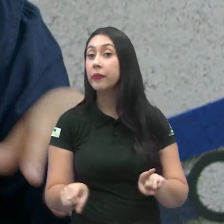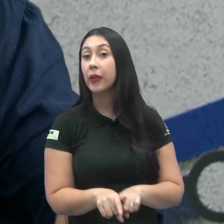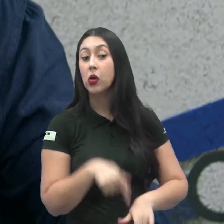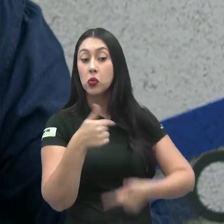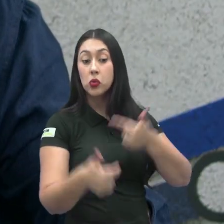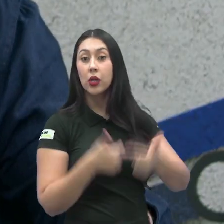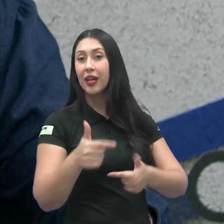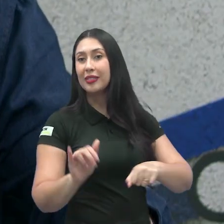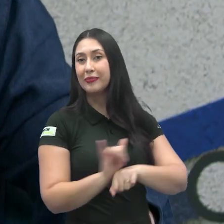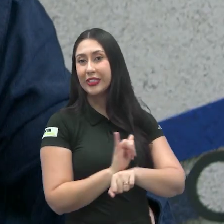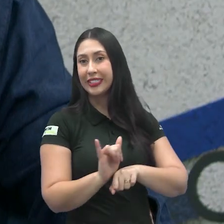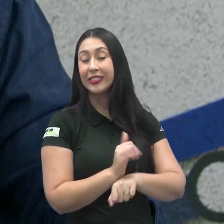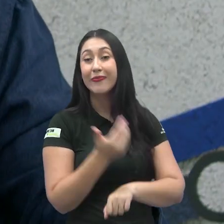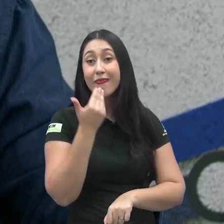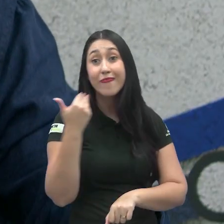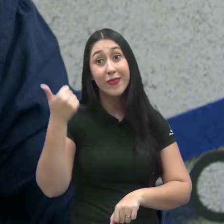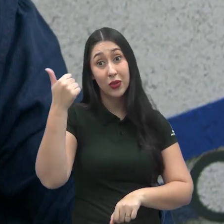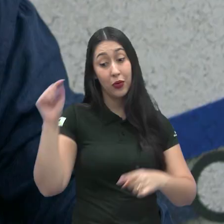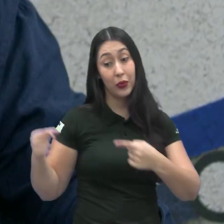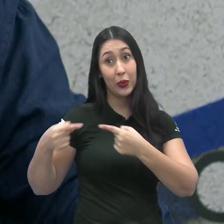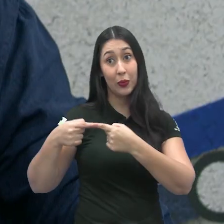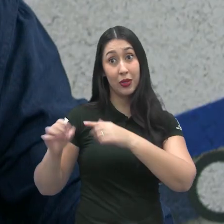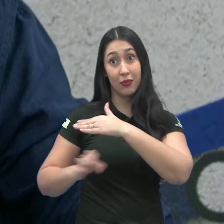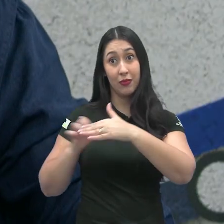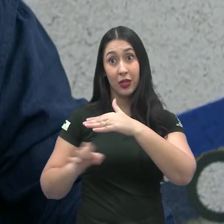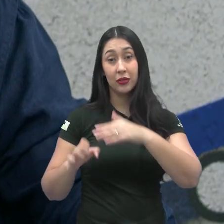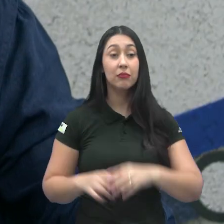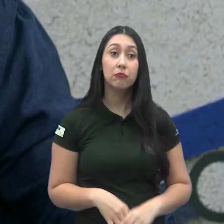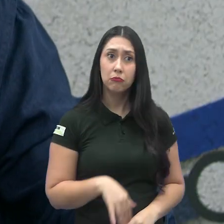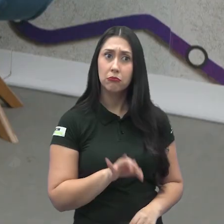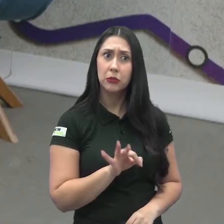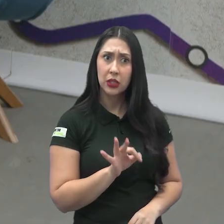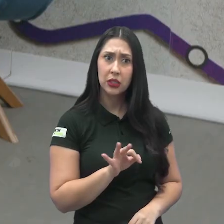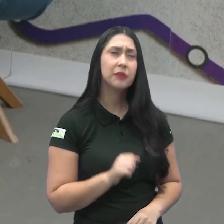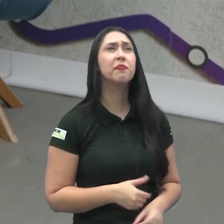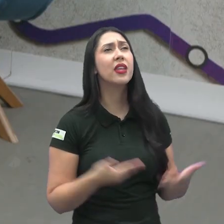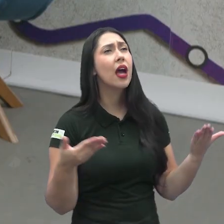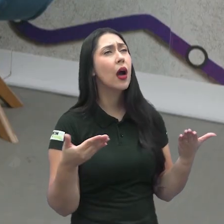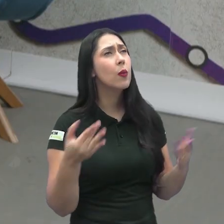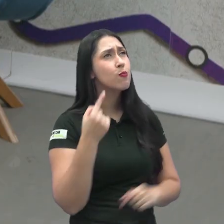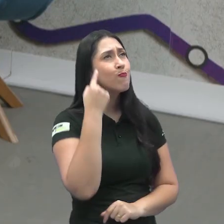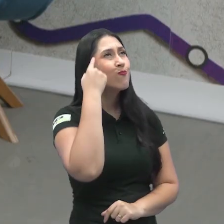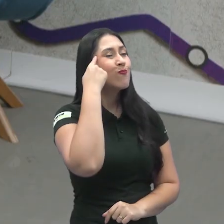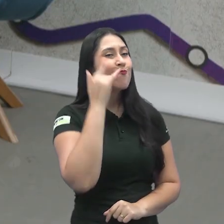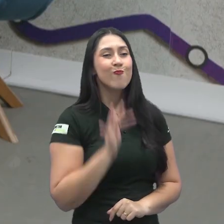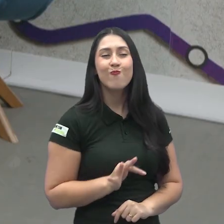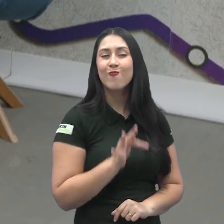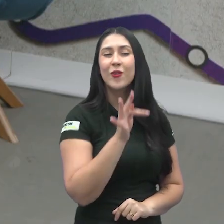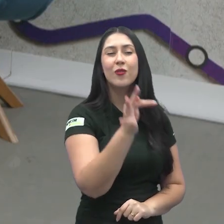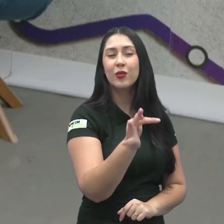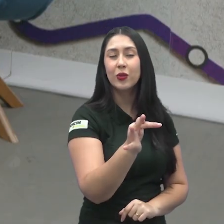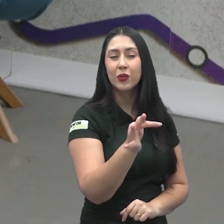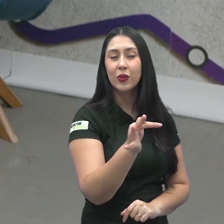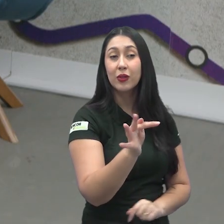sua execução e melhor objetivos dentro de uma empresa, de uma organização. Com certeza, professor. Olha, olhando para o futuro, professor,